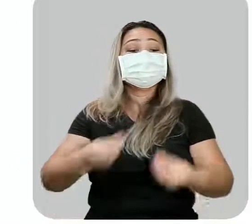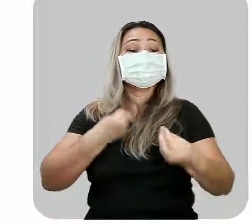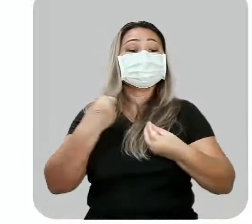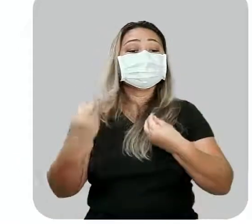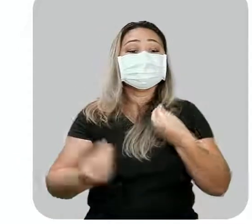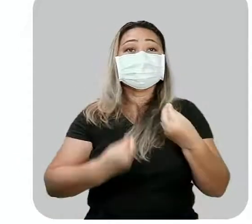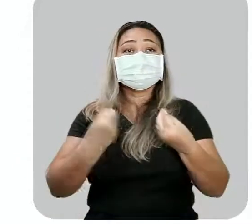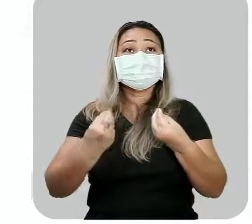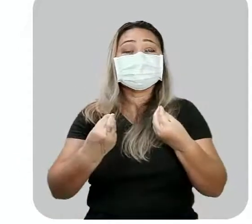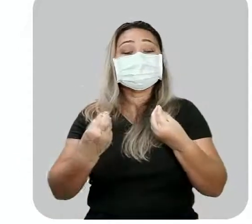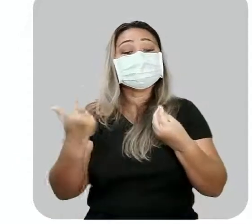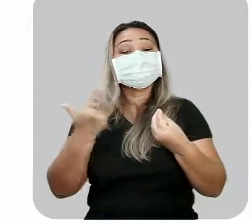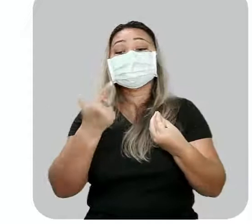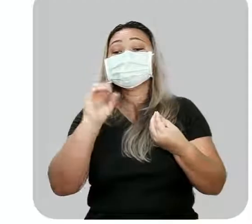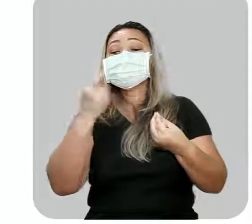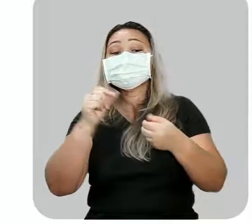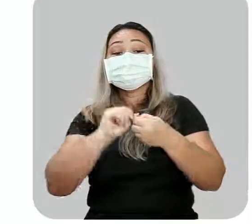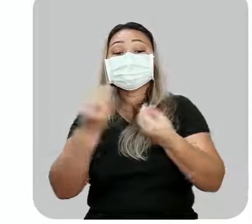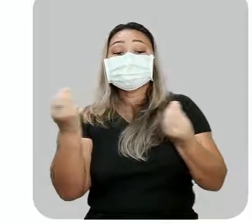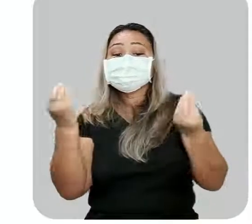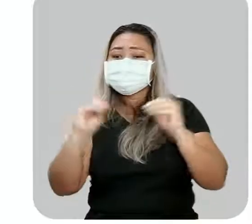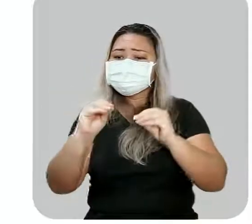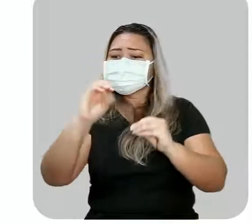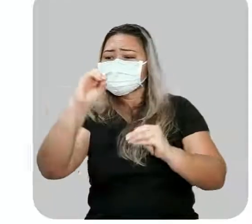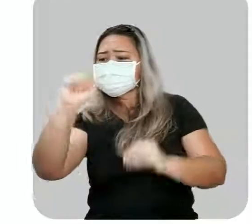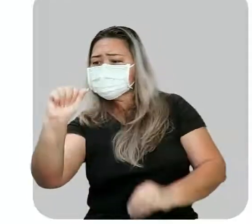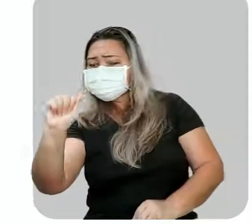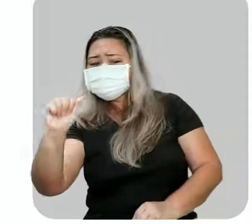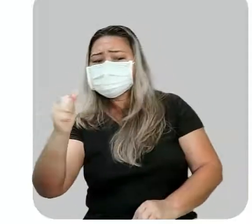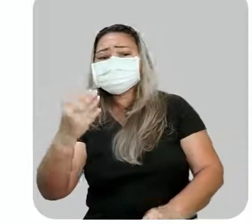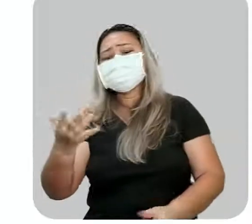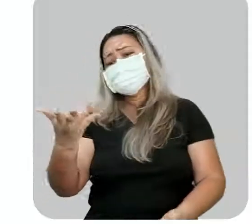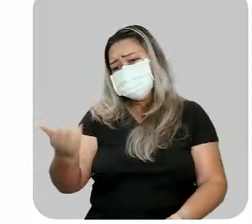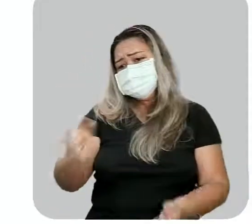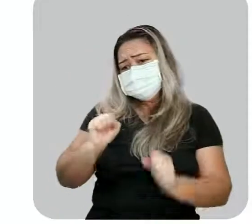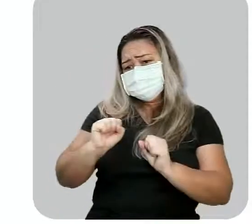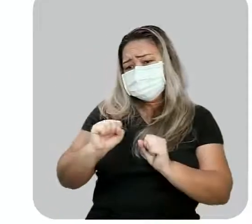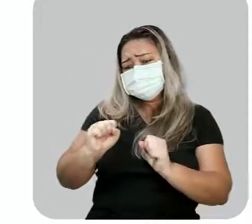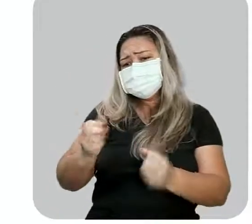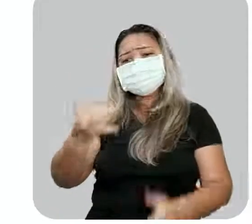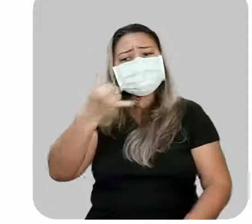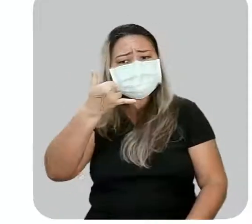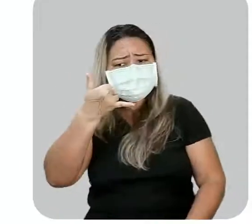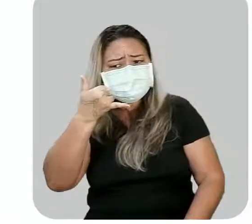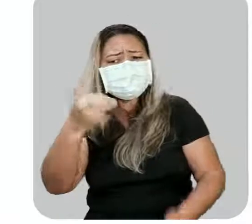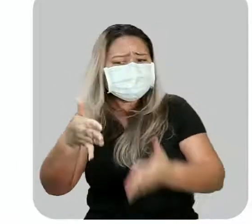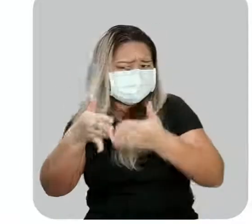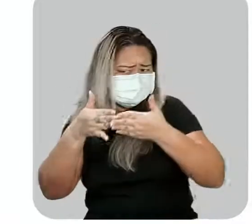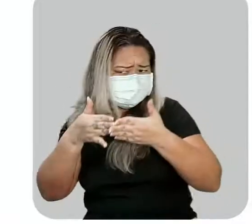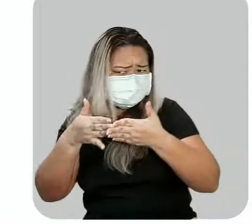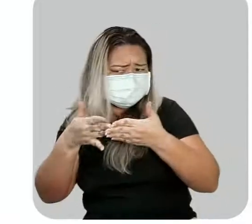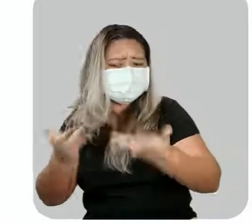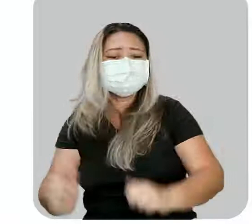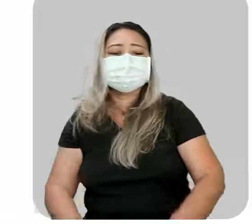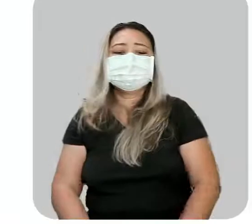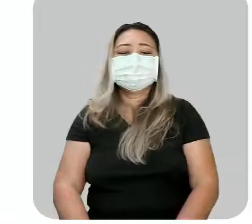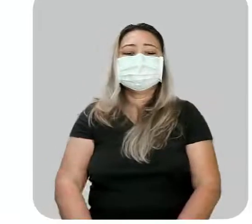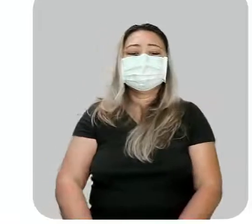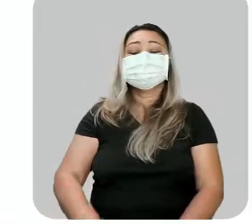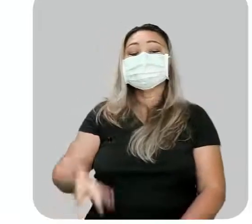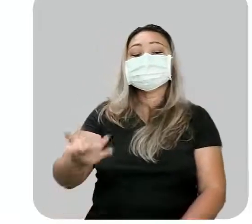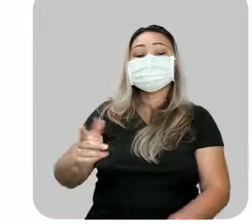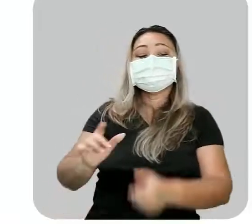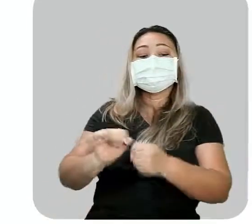Com atender o ou a. Você pode atender, por favor, o telefone?